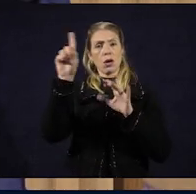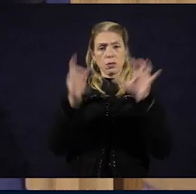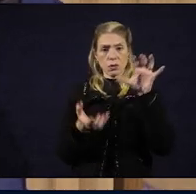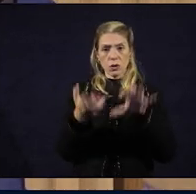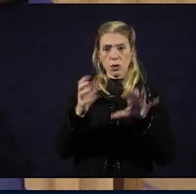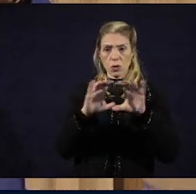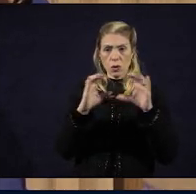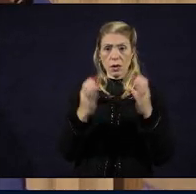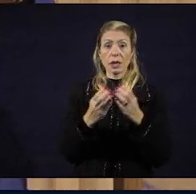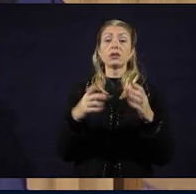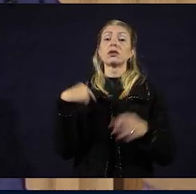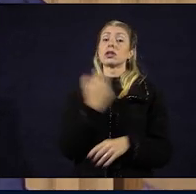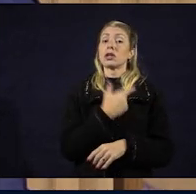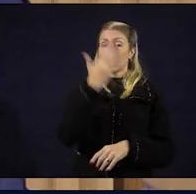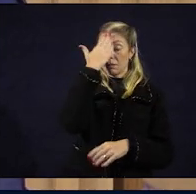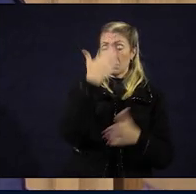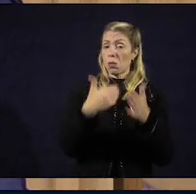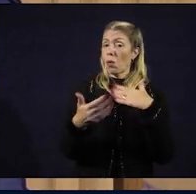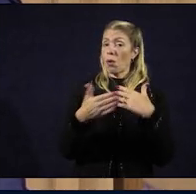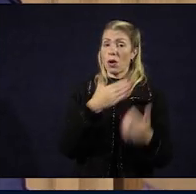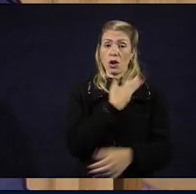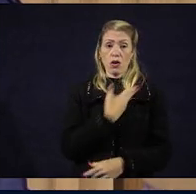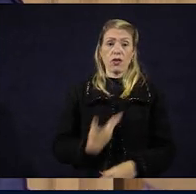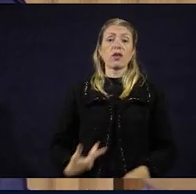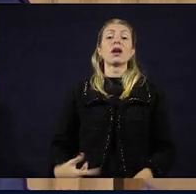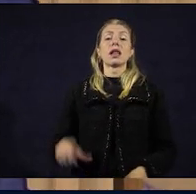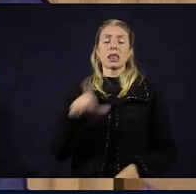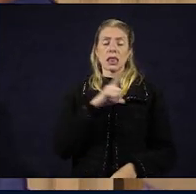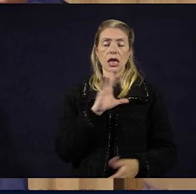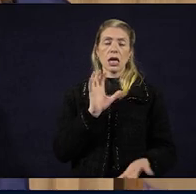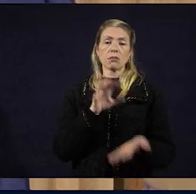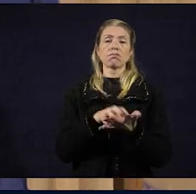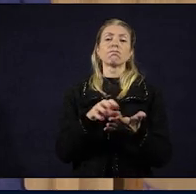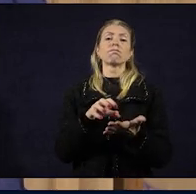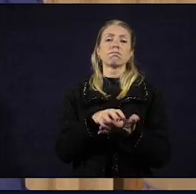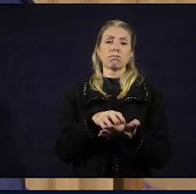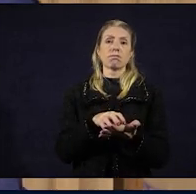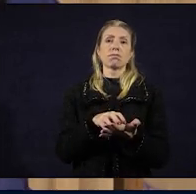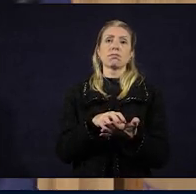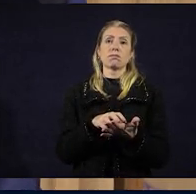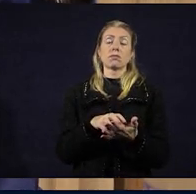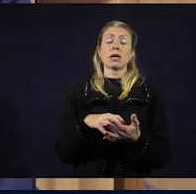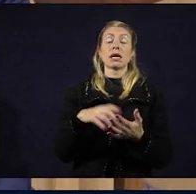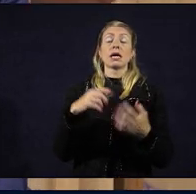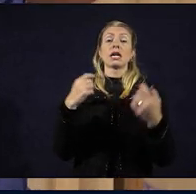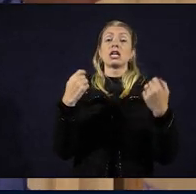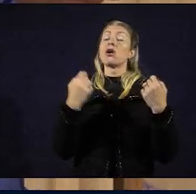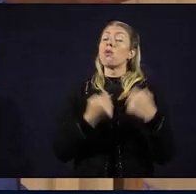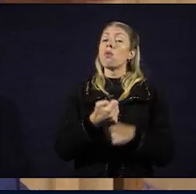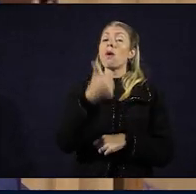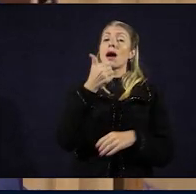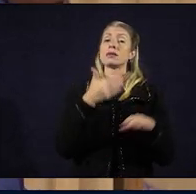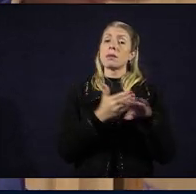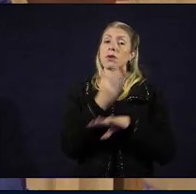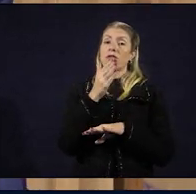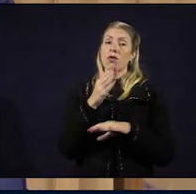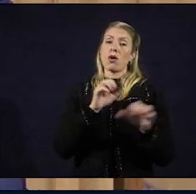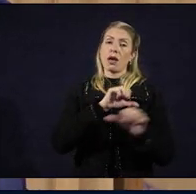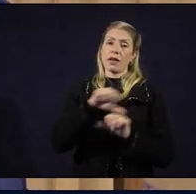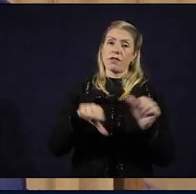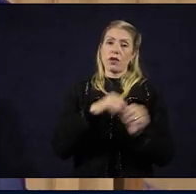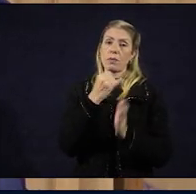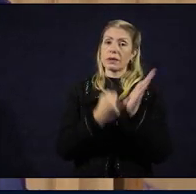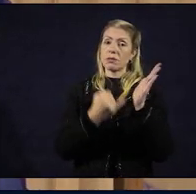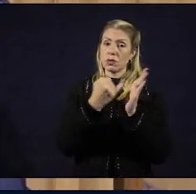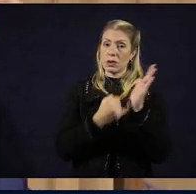Qualquer que seja o governo a gente vai ter um congresso de centro né E esse congresso quase aprovou essa reforma tributária